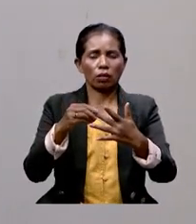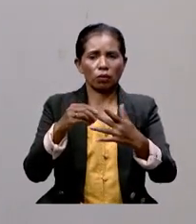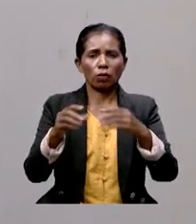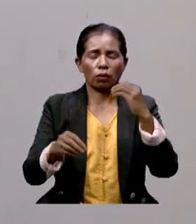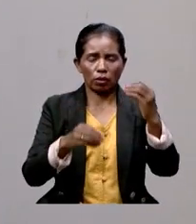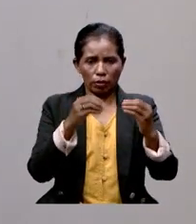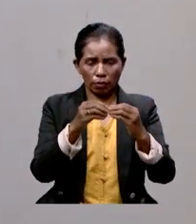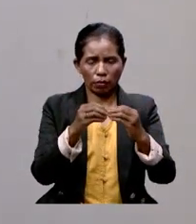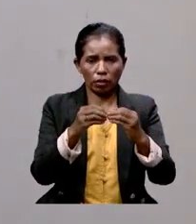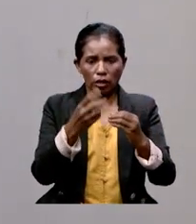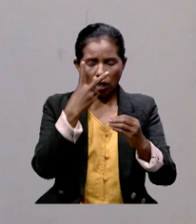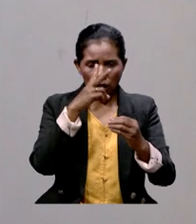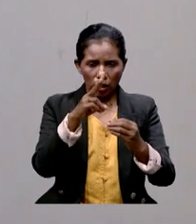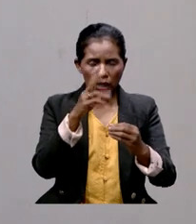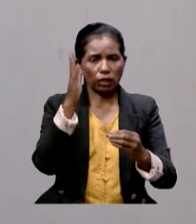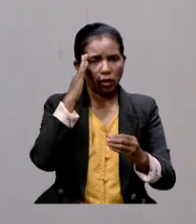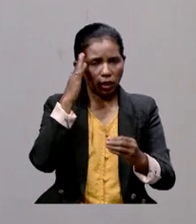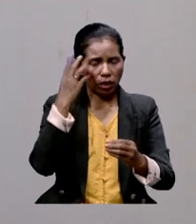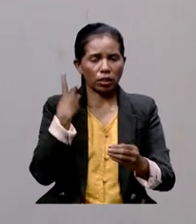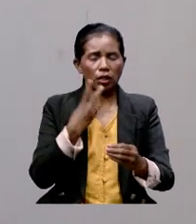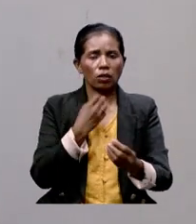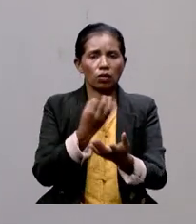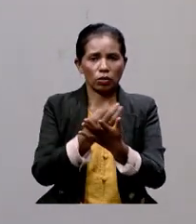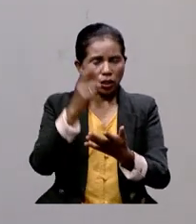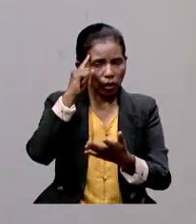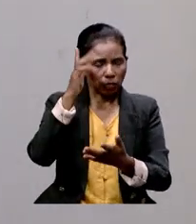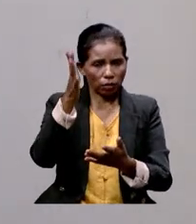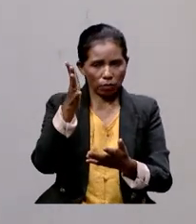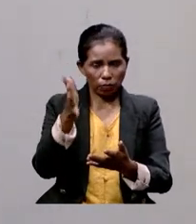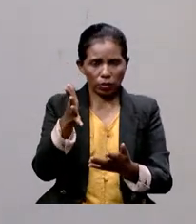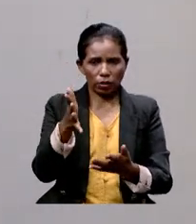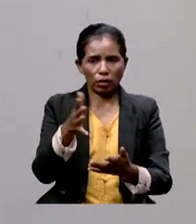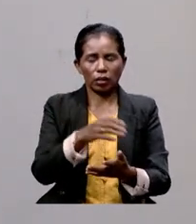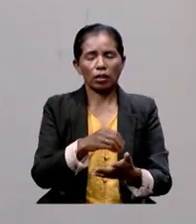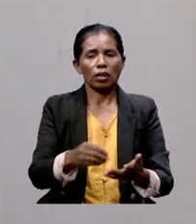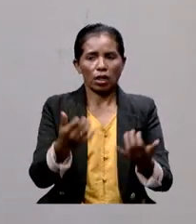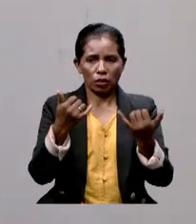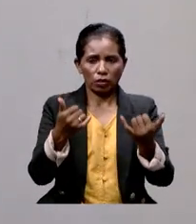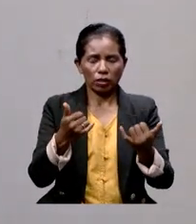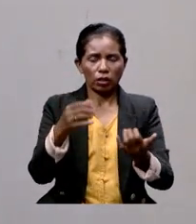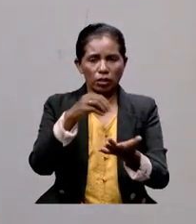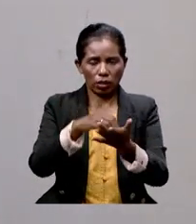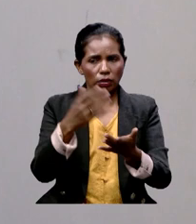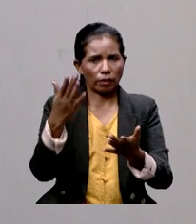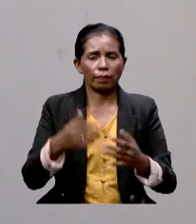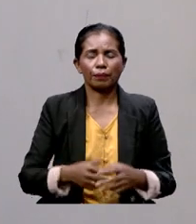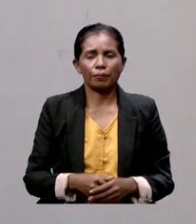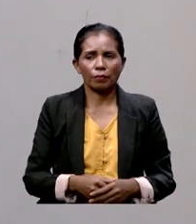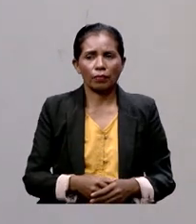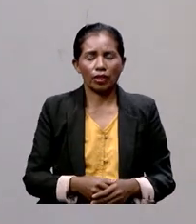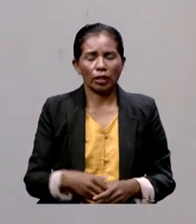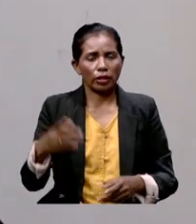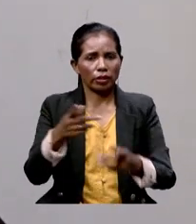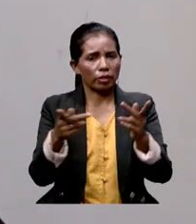liu ba osan falso moeda 50 centavos nebe que circula de dão. Por enquanto, e a